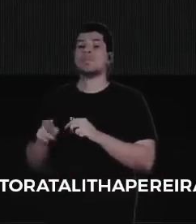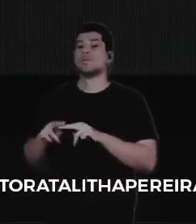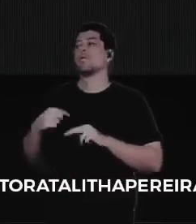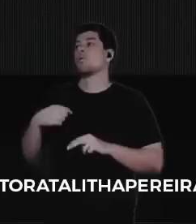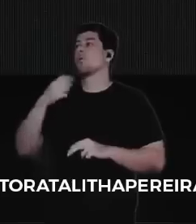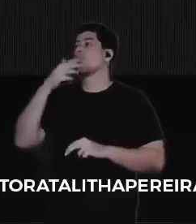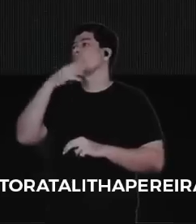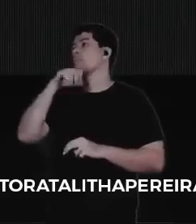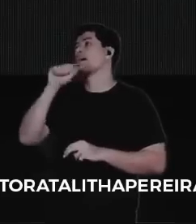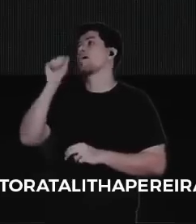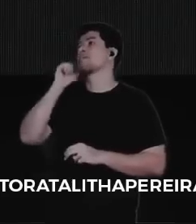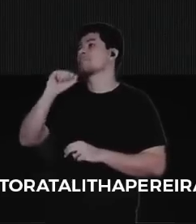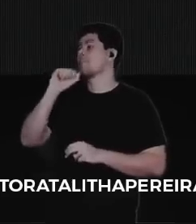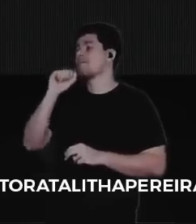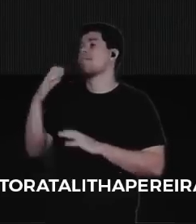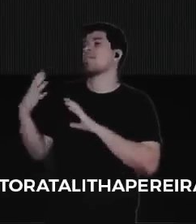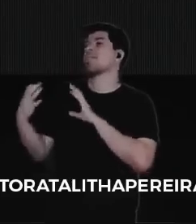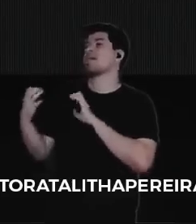da minha mãe, porque